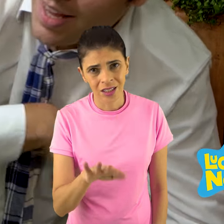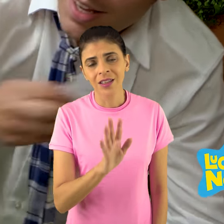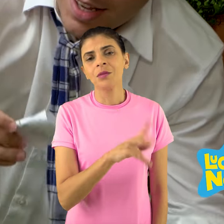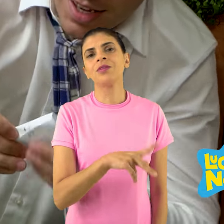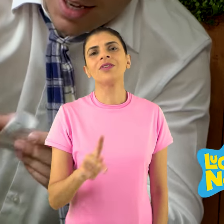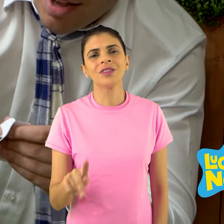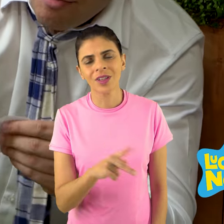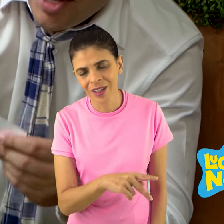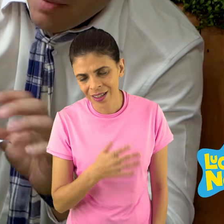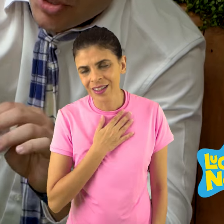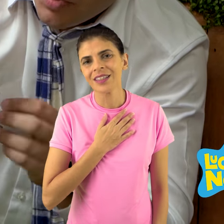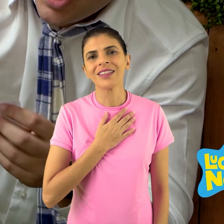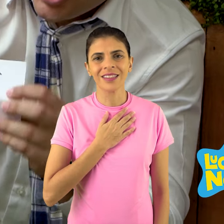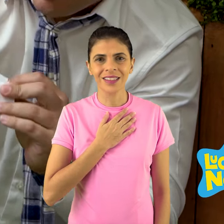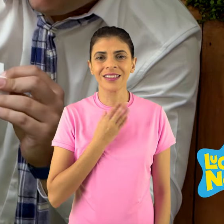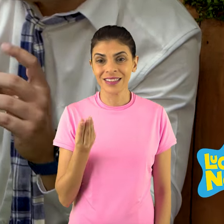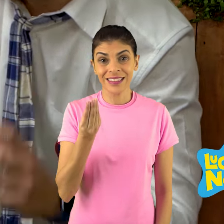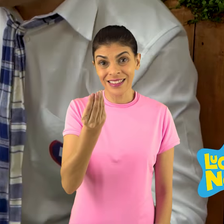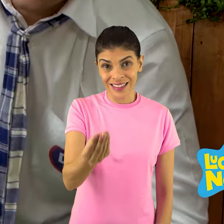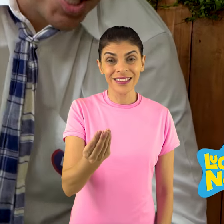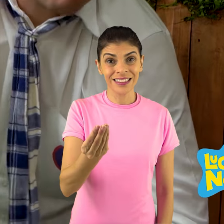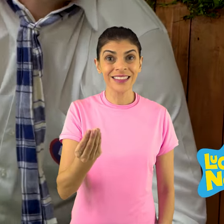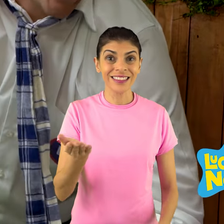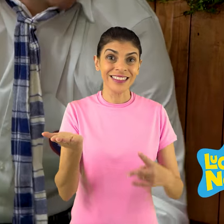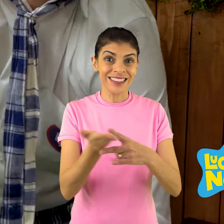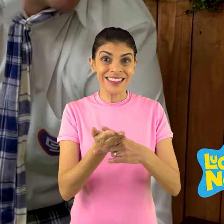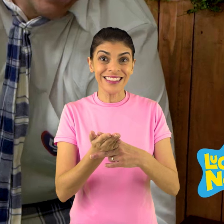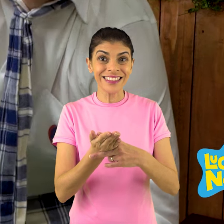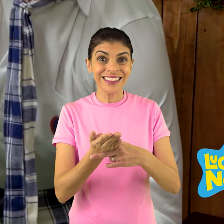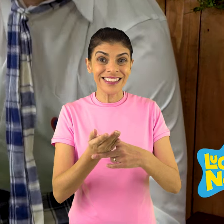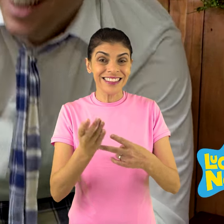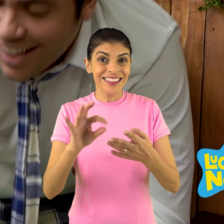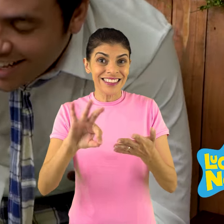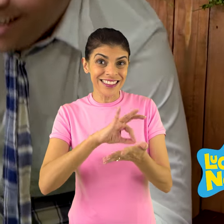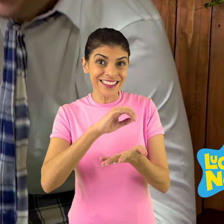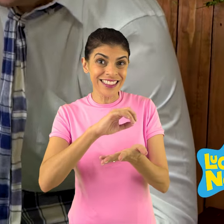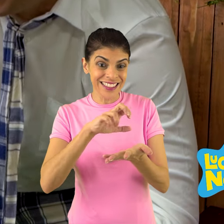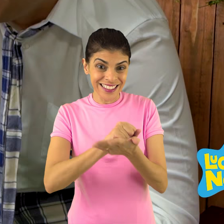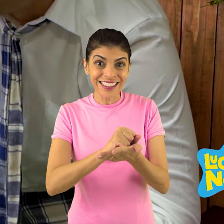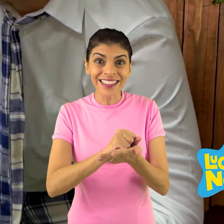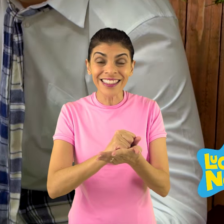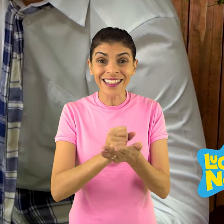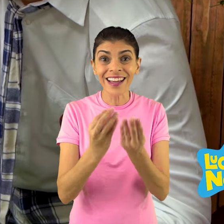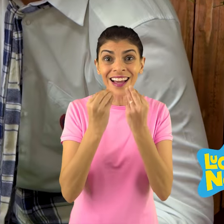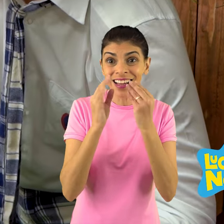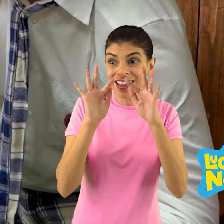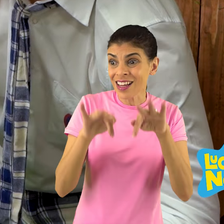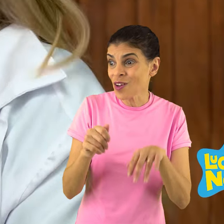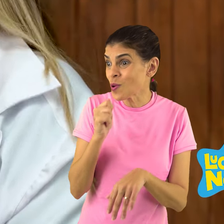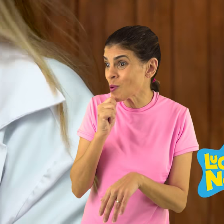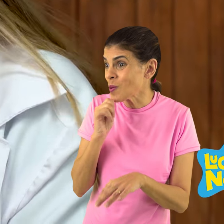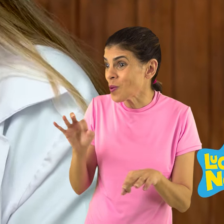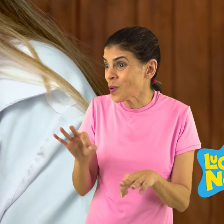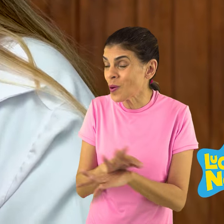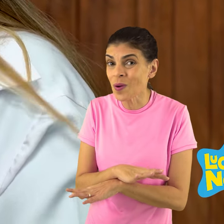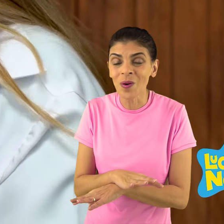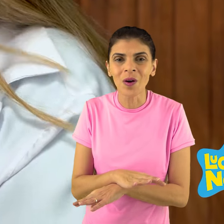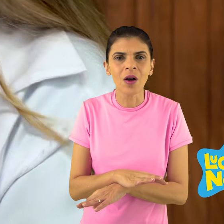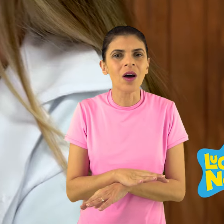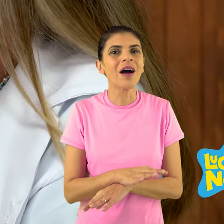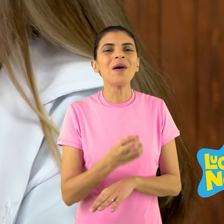Professora, viemos nos inscrever nos jogos escolares. E ainda dá tempo, o recreio não acabou. Que bom que